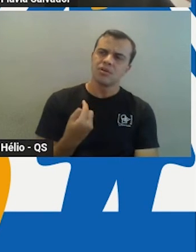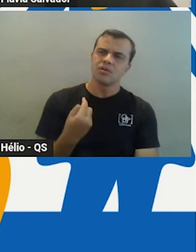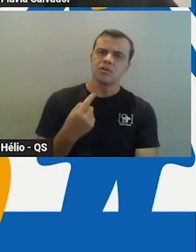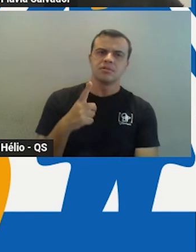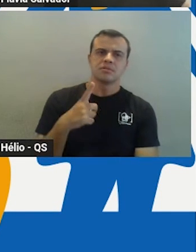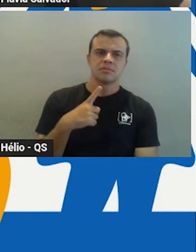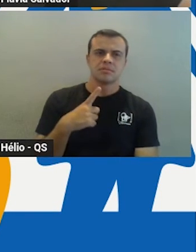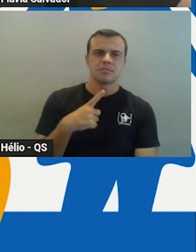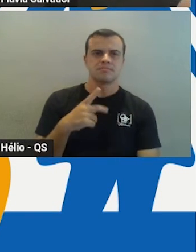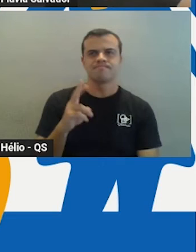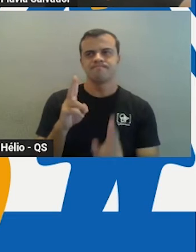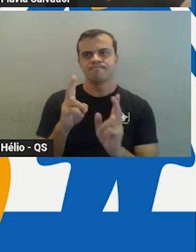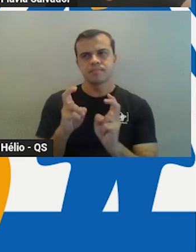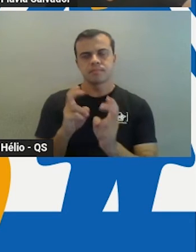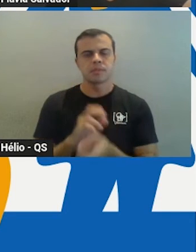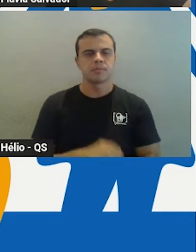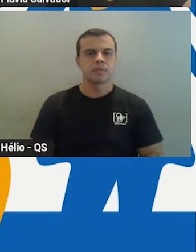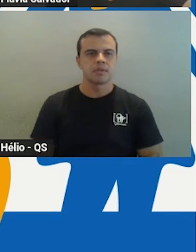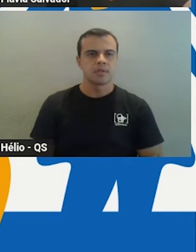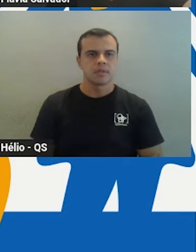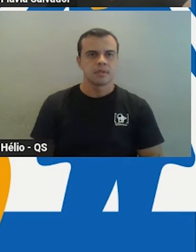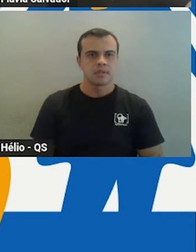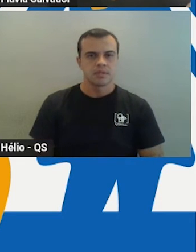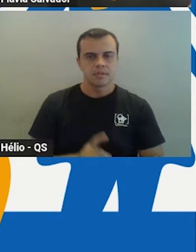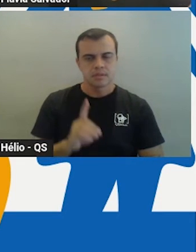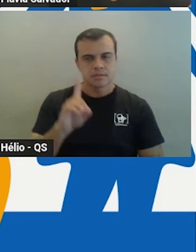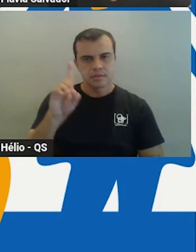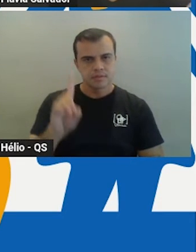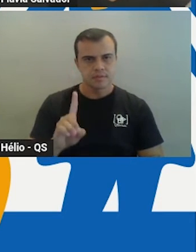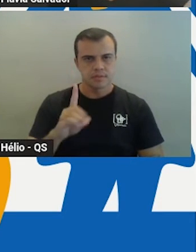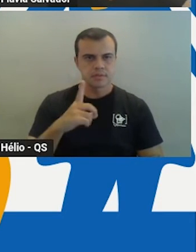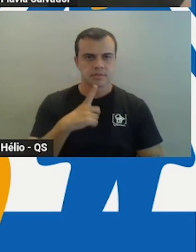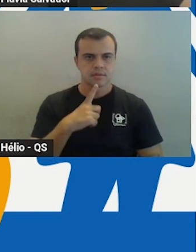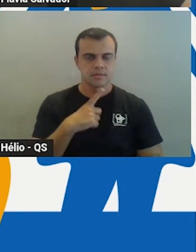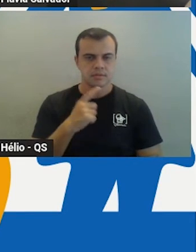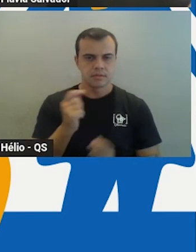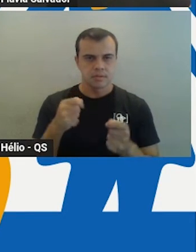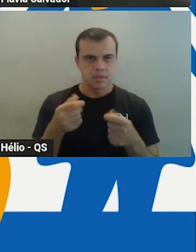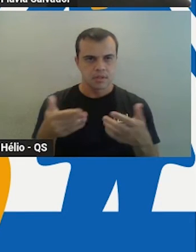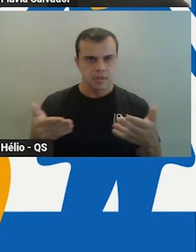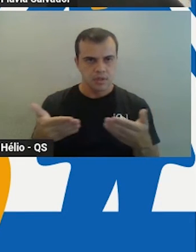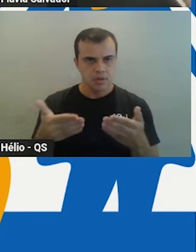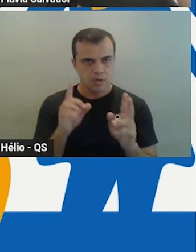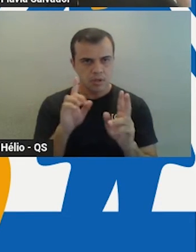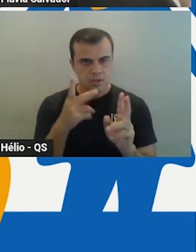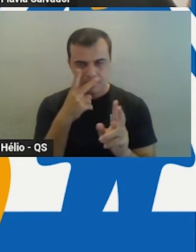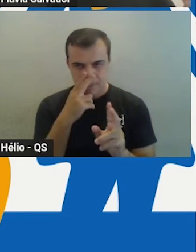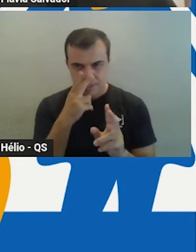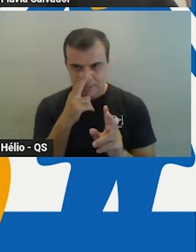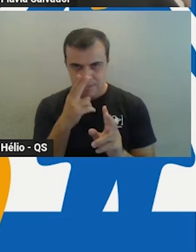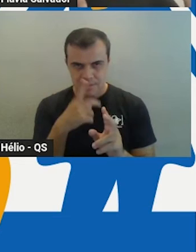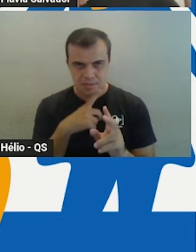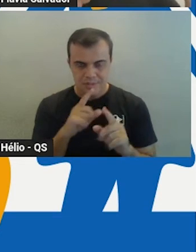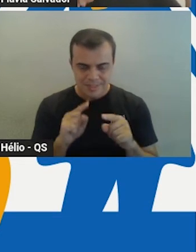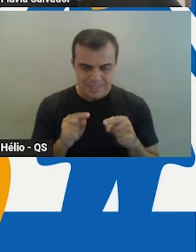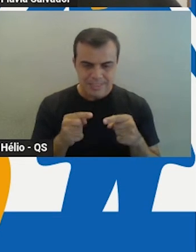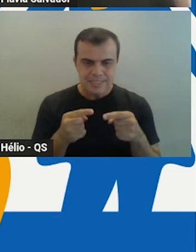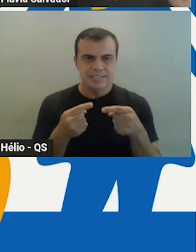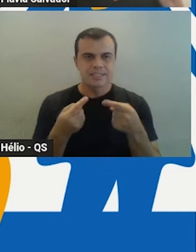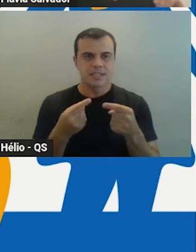abordando a deficiência tal. Não. É só como se fosse um desafio,